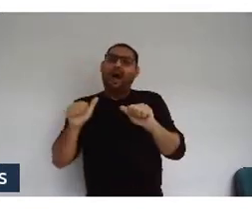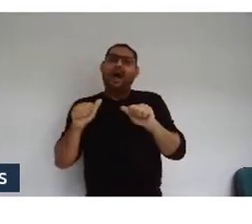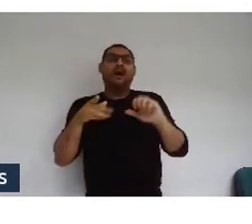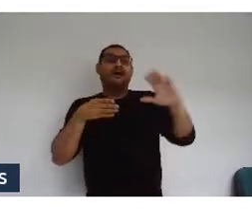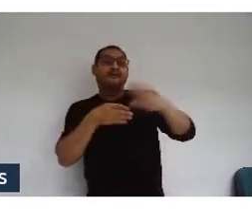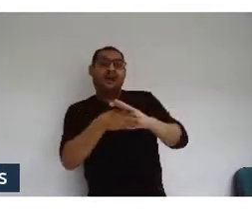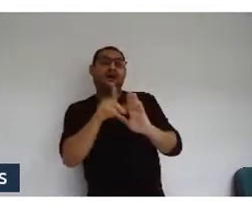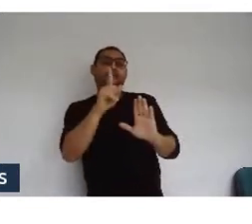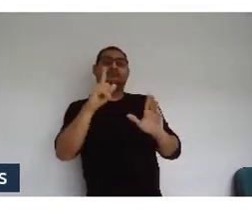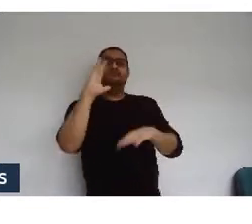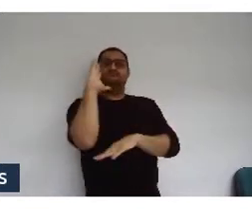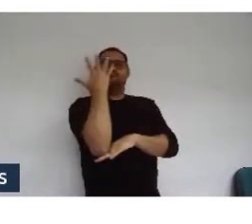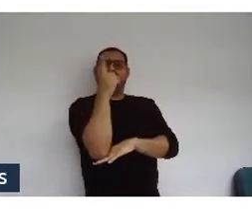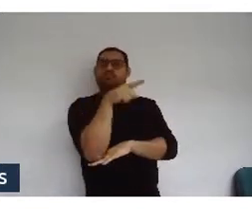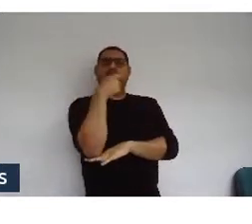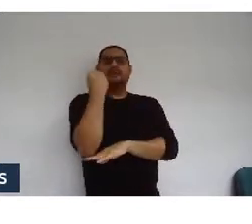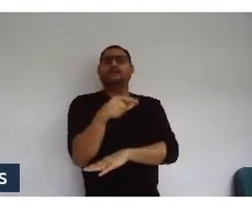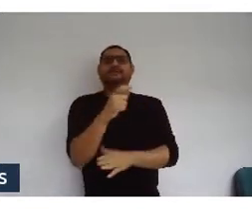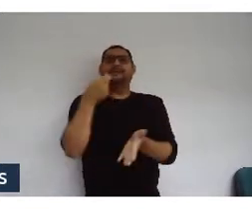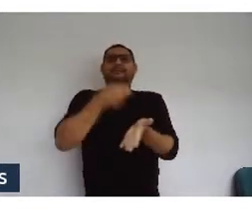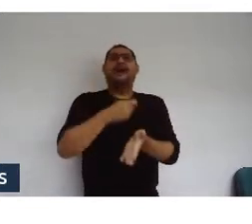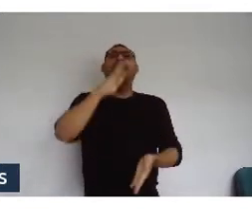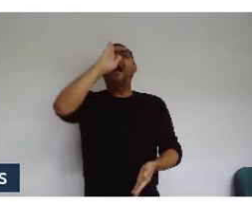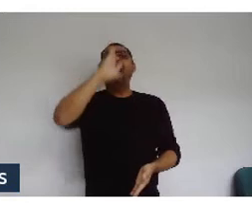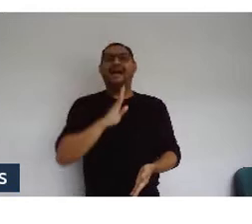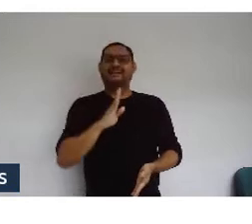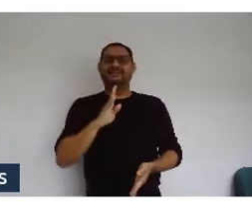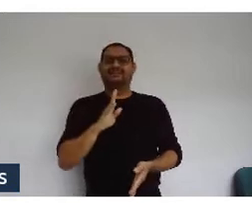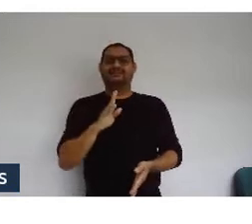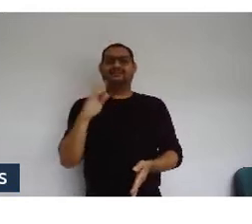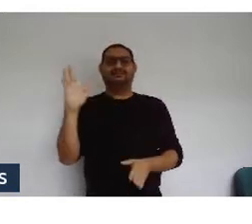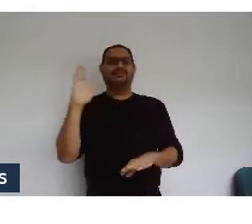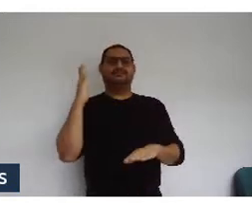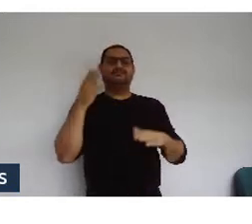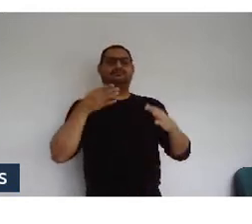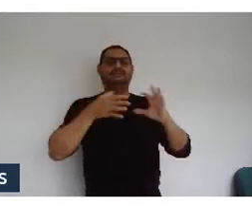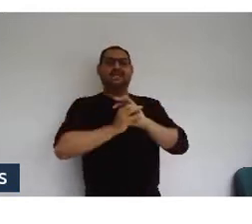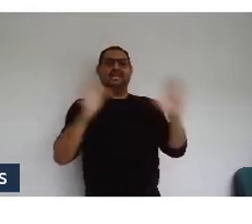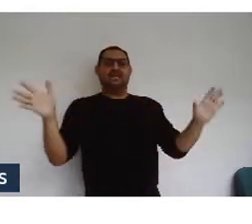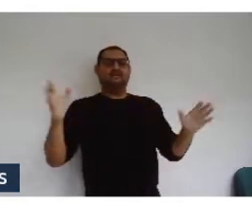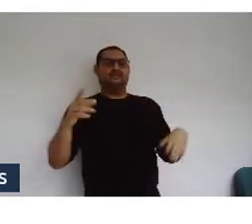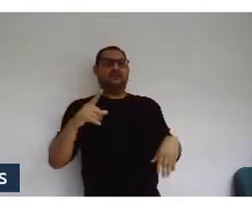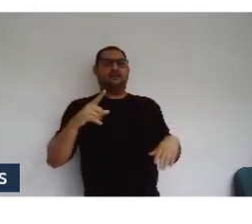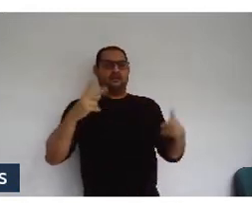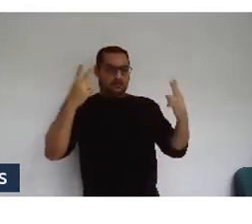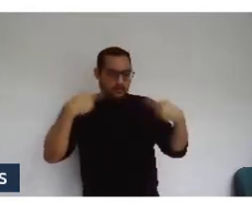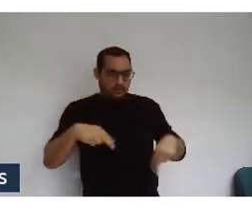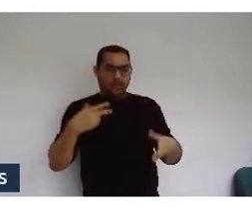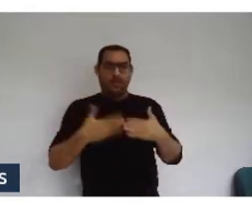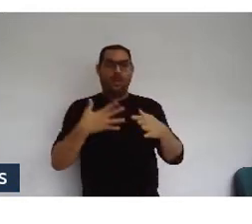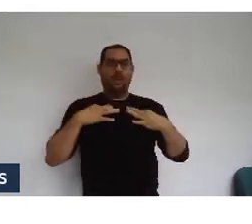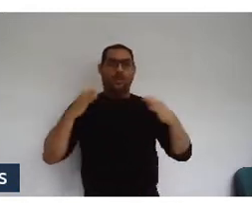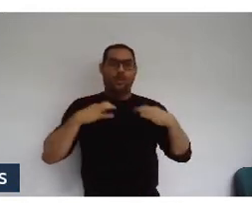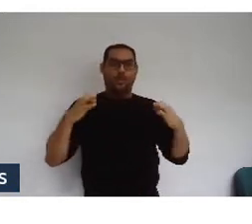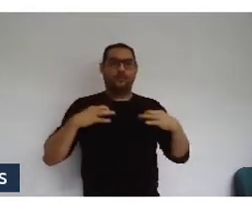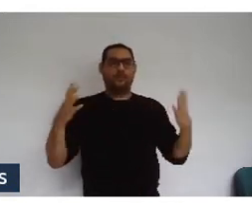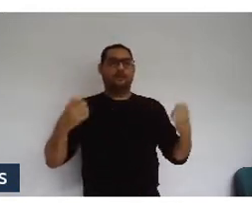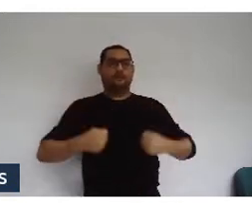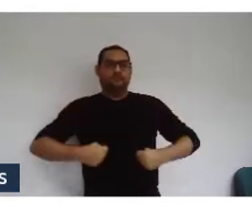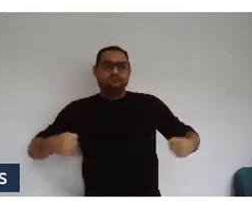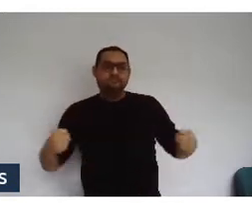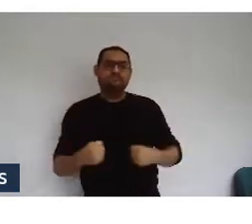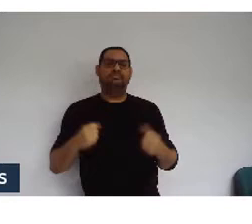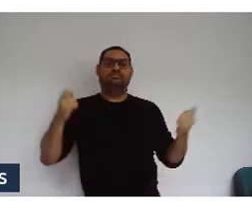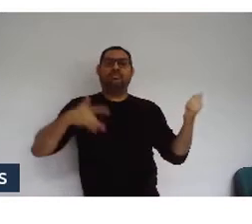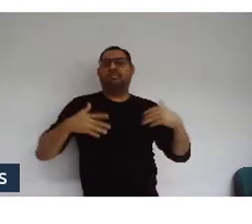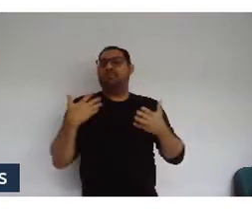um espaço pelo qual você não precisa pagar, não vai ser barrado na porta por seu estilo de roupa, o corpo pouco atraente,